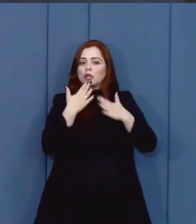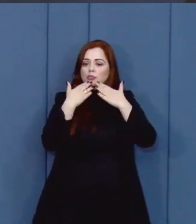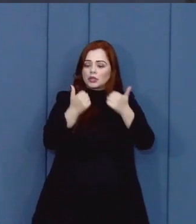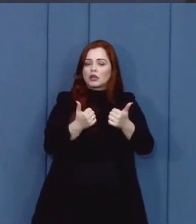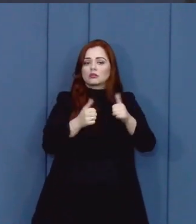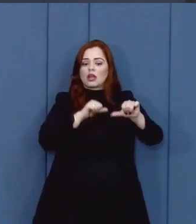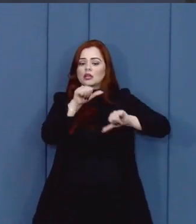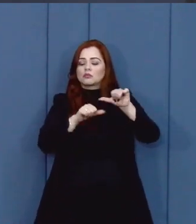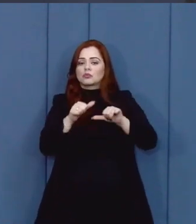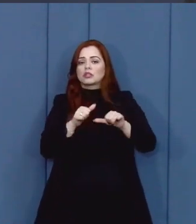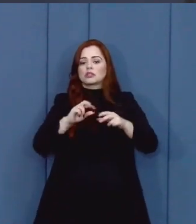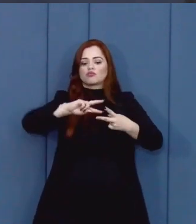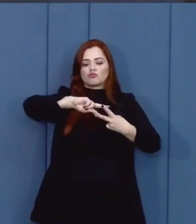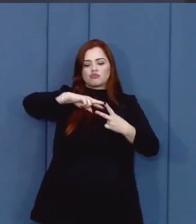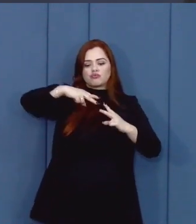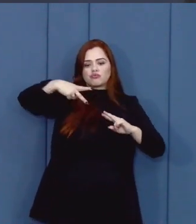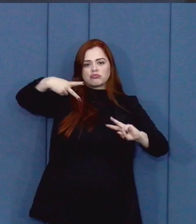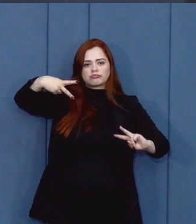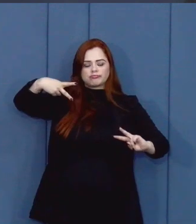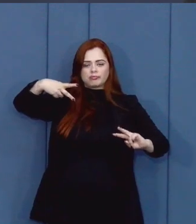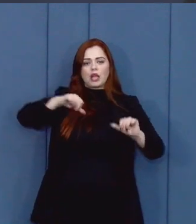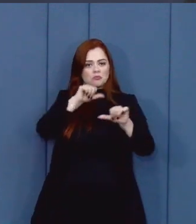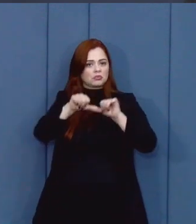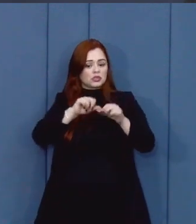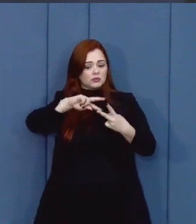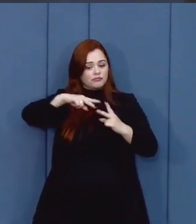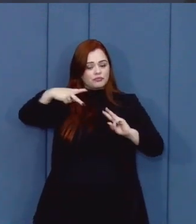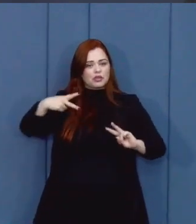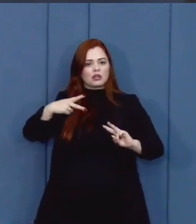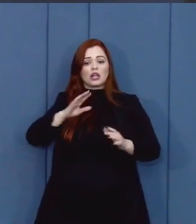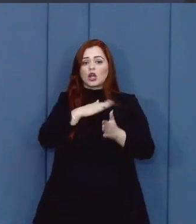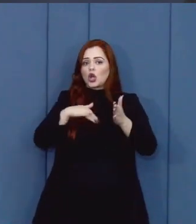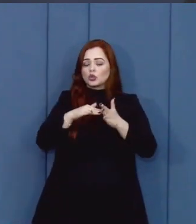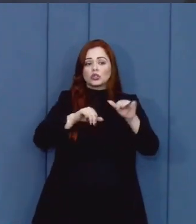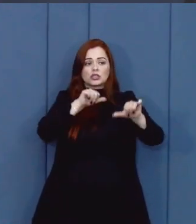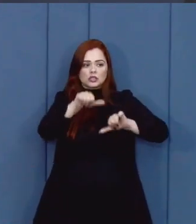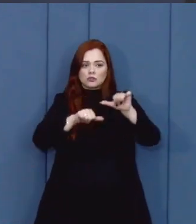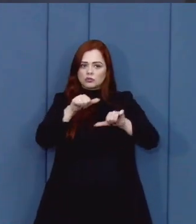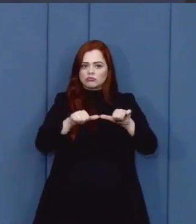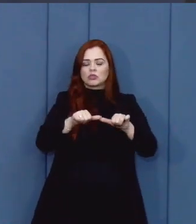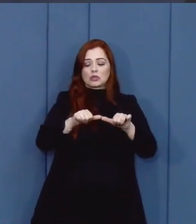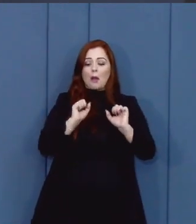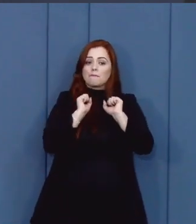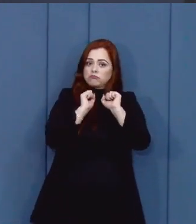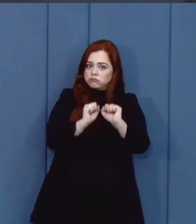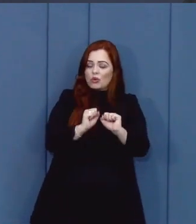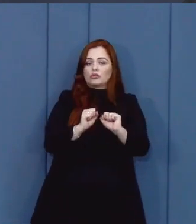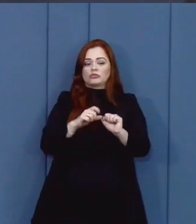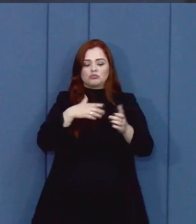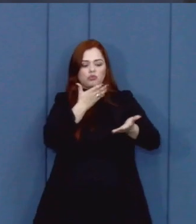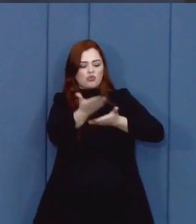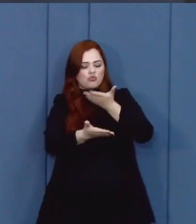as mudanças genéticas, as mutações. E essas mutações, produto dos choques climáticos, podem